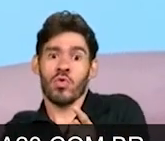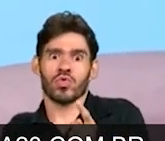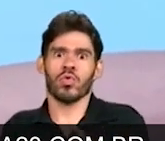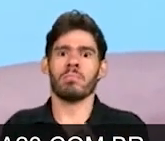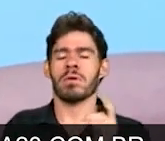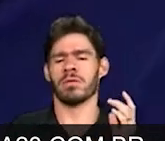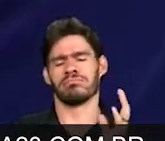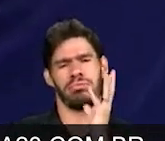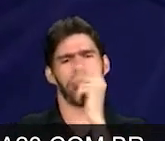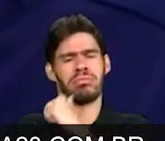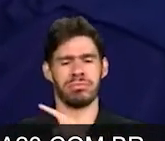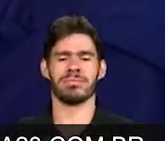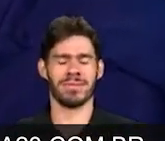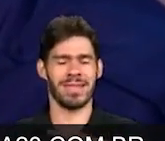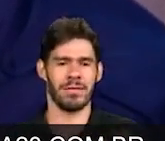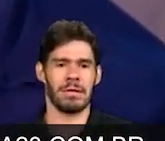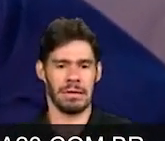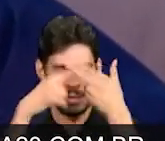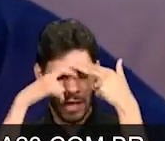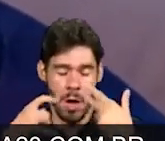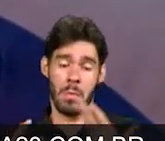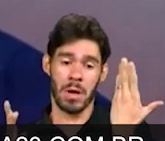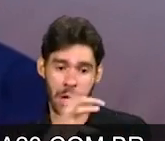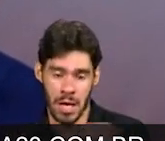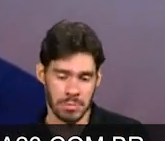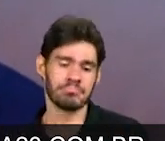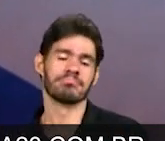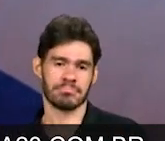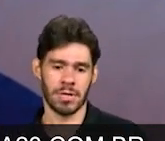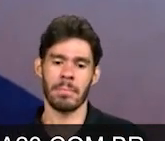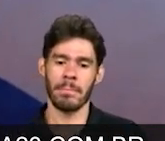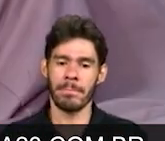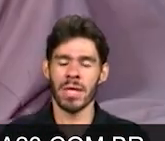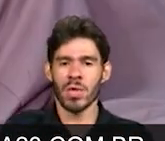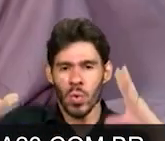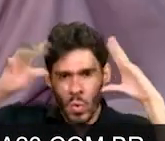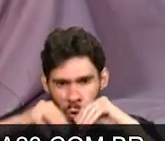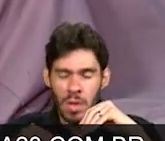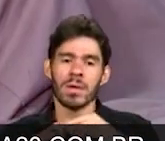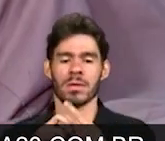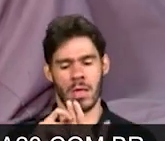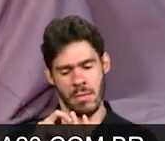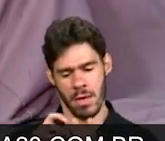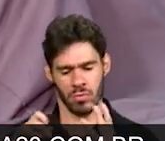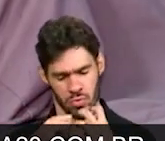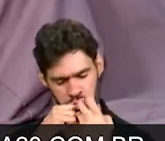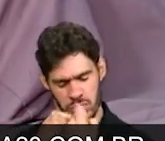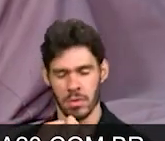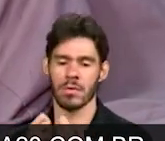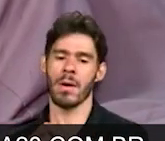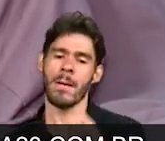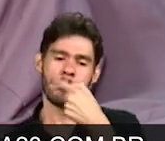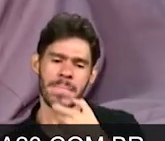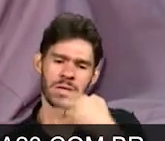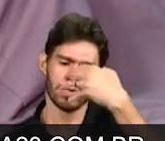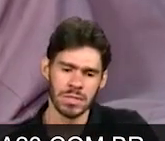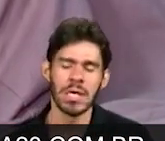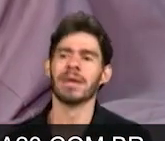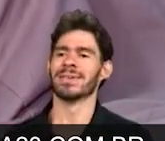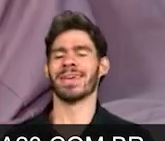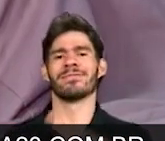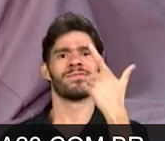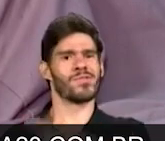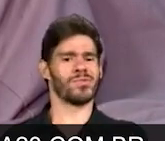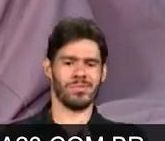consequências graves, como perda da visão e atrofia nos dedos. Depois que começou a medicação correta, veio mais